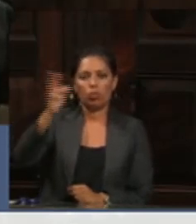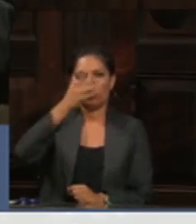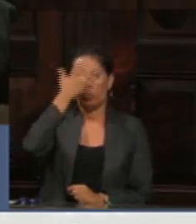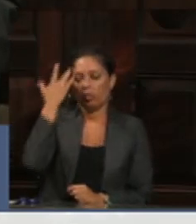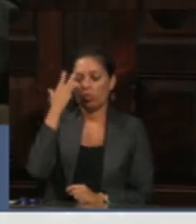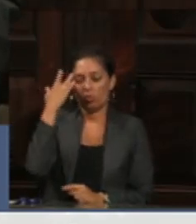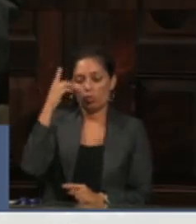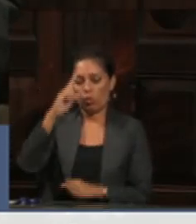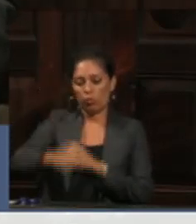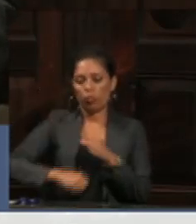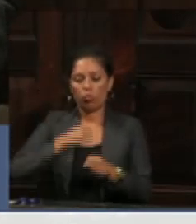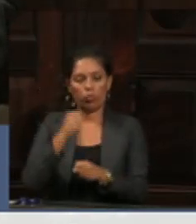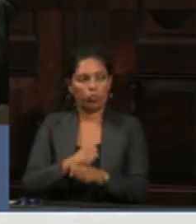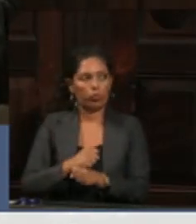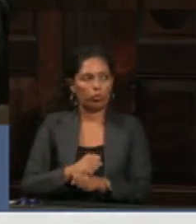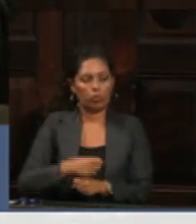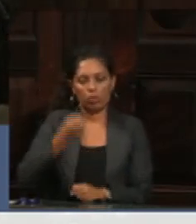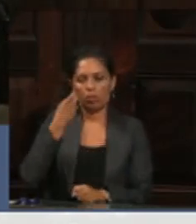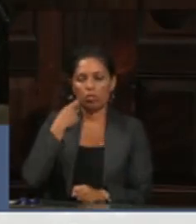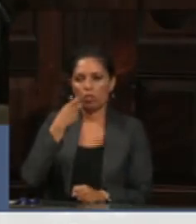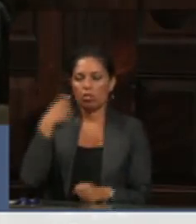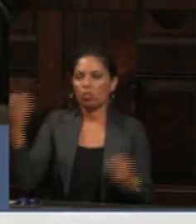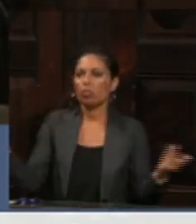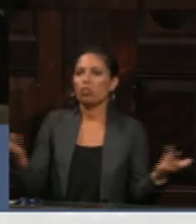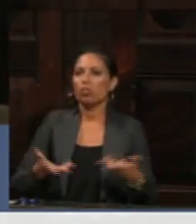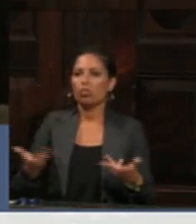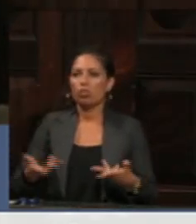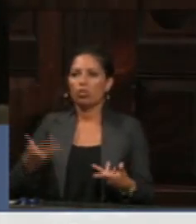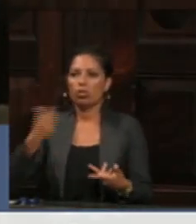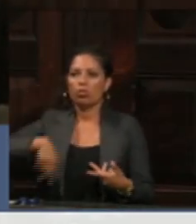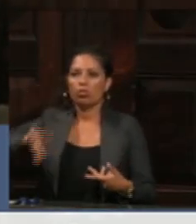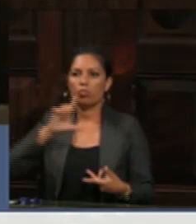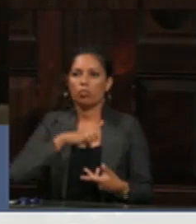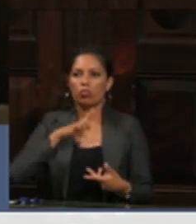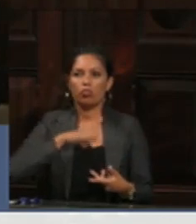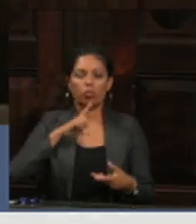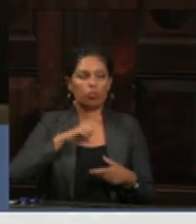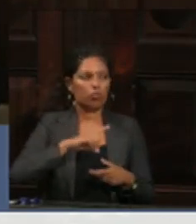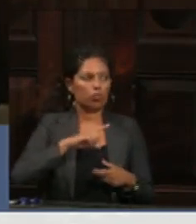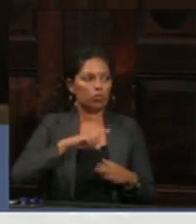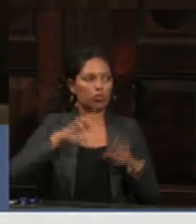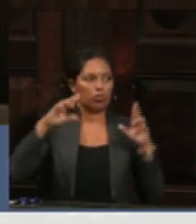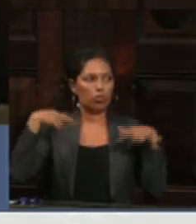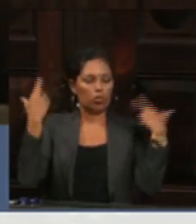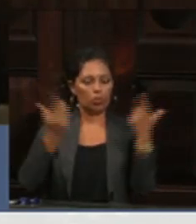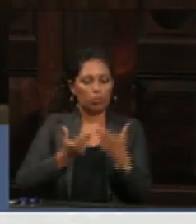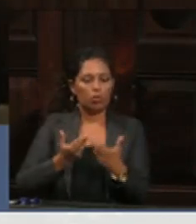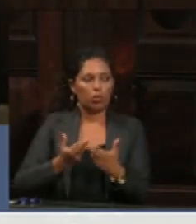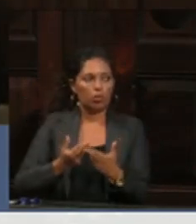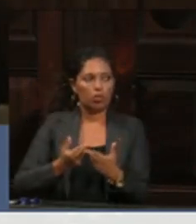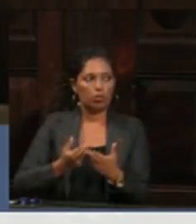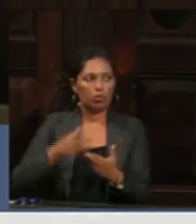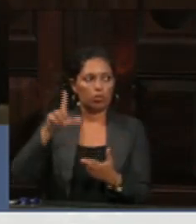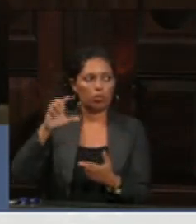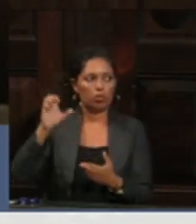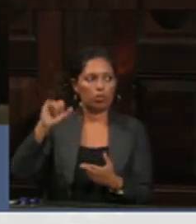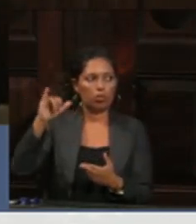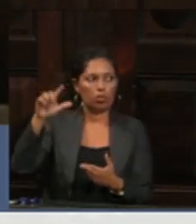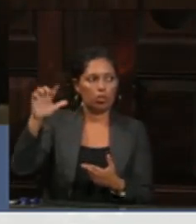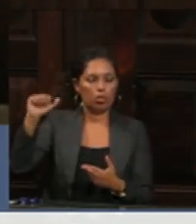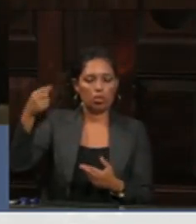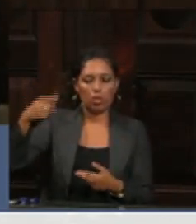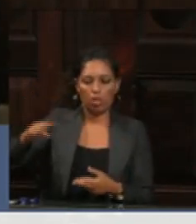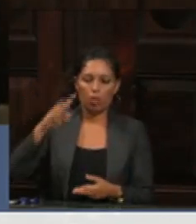ano. Na sexta-feira agora, teremos o leilão do aeroporto para ver quem